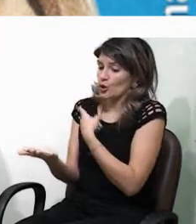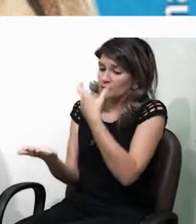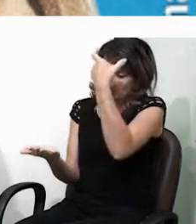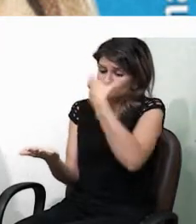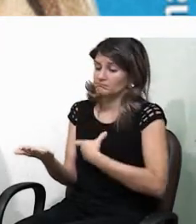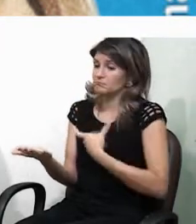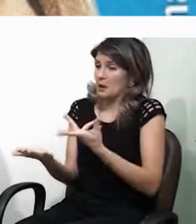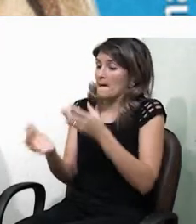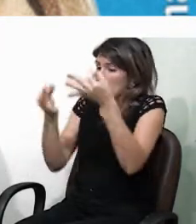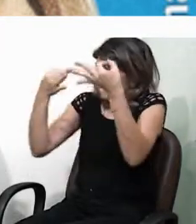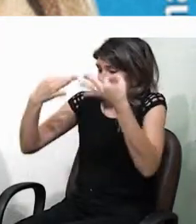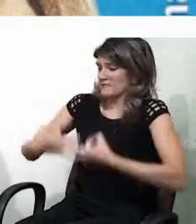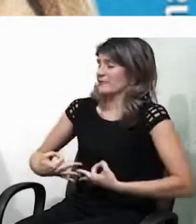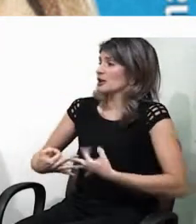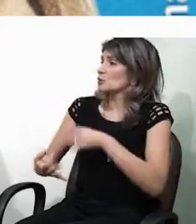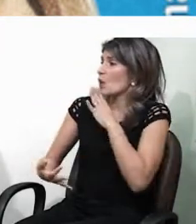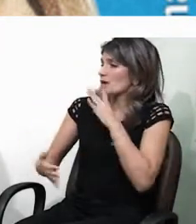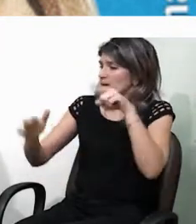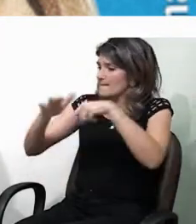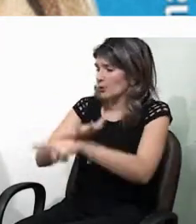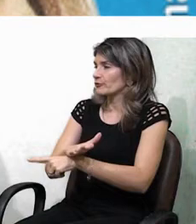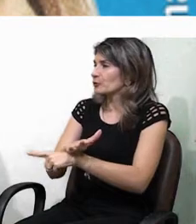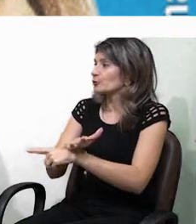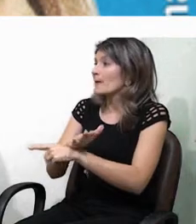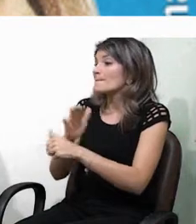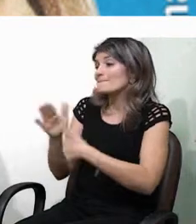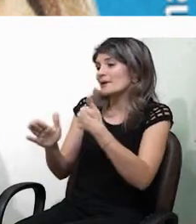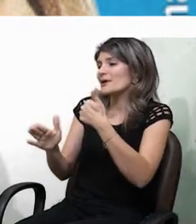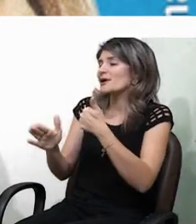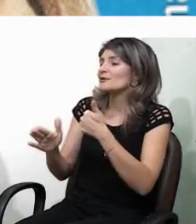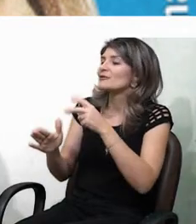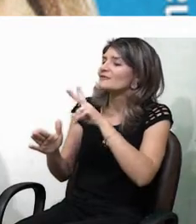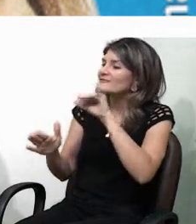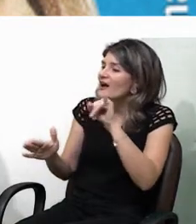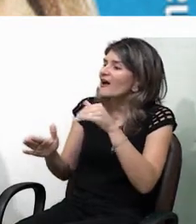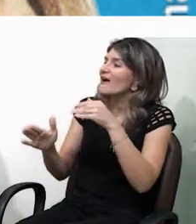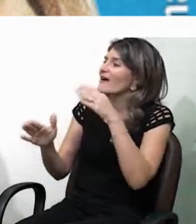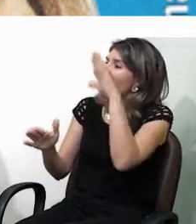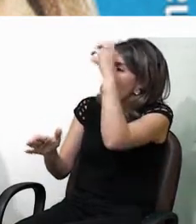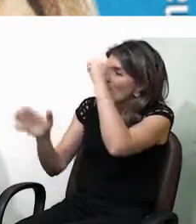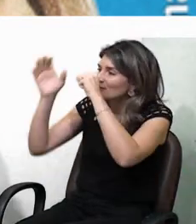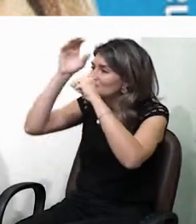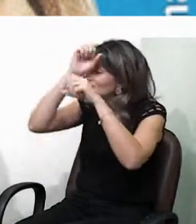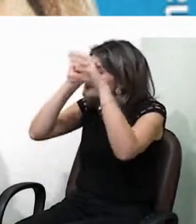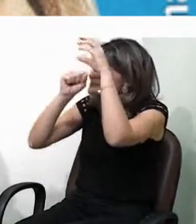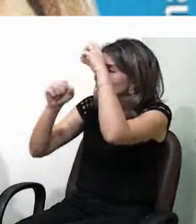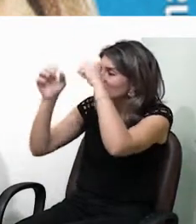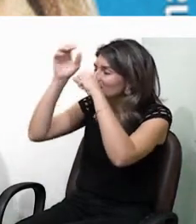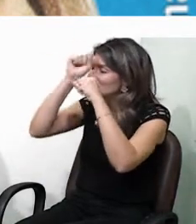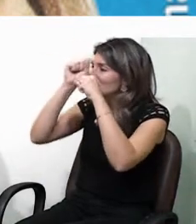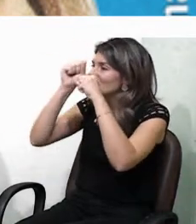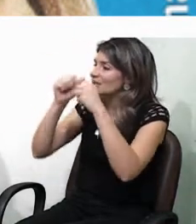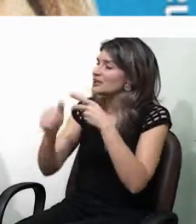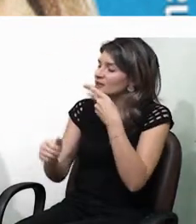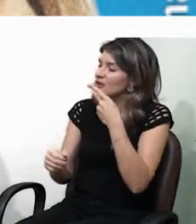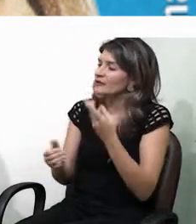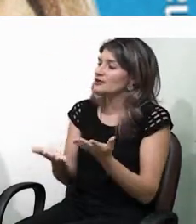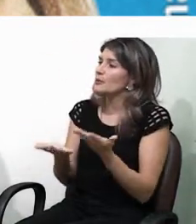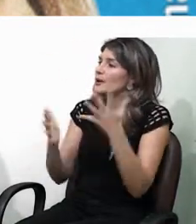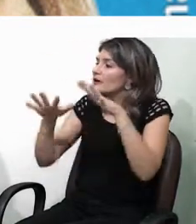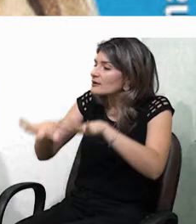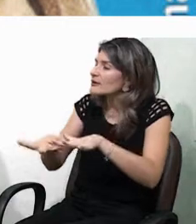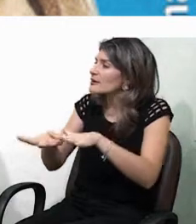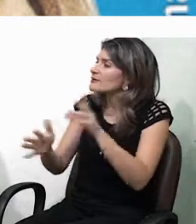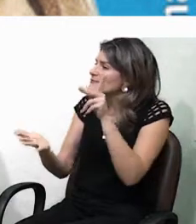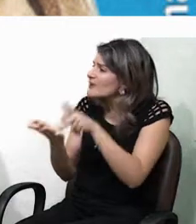nativo dessa língua. Então, a gente vai aprender e vai melhorando. E isso é importante para que haja uma real inclusão